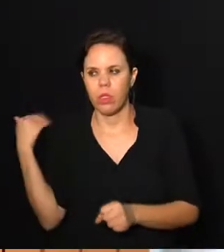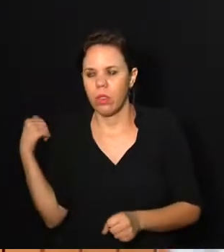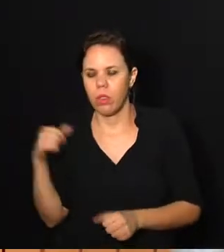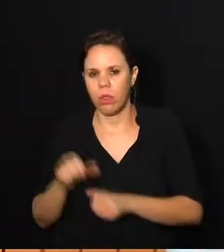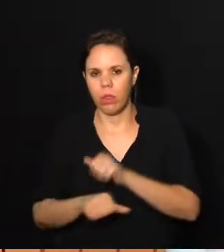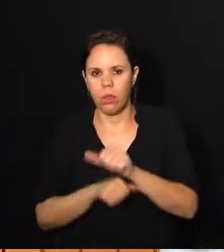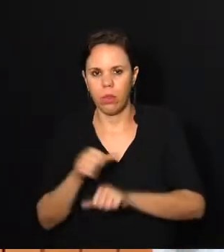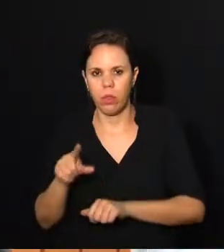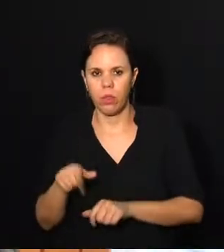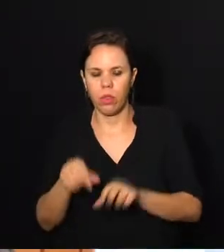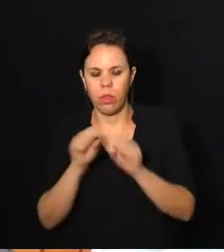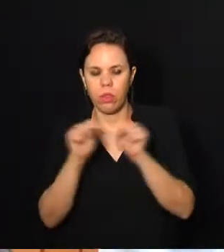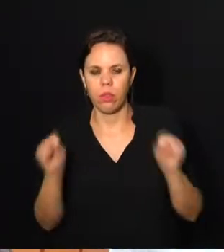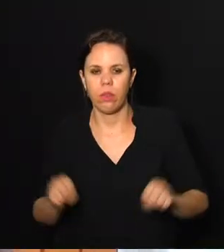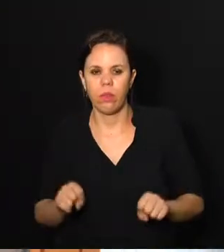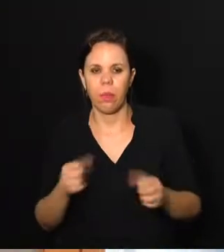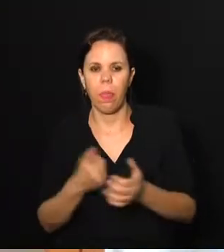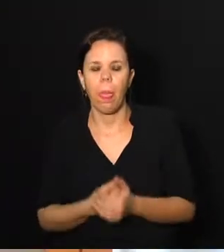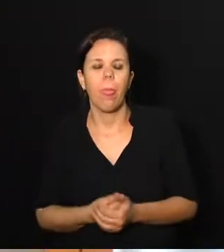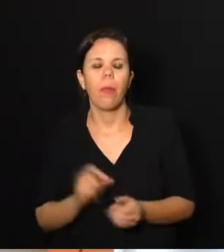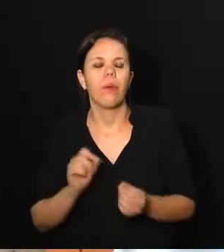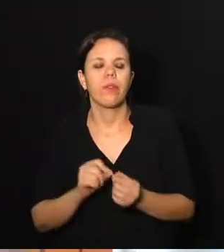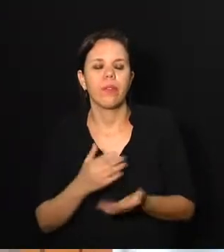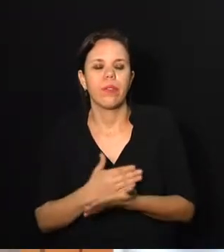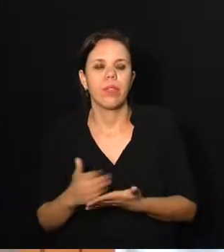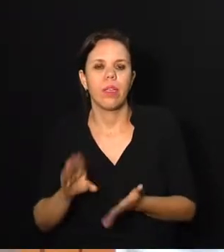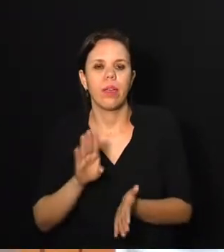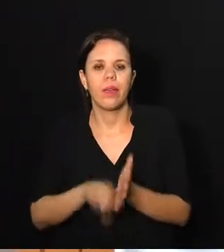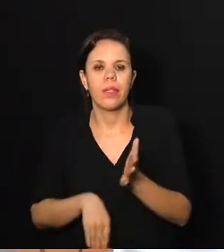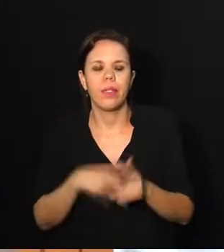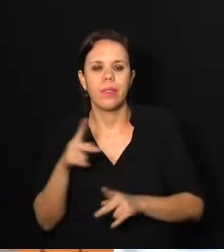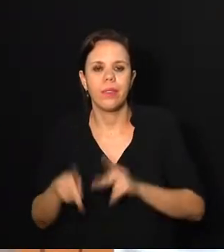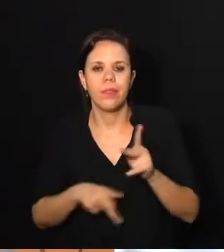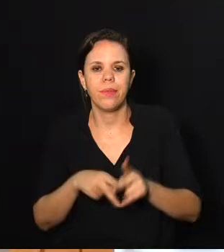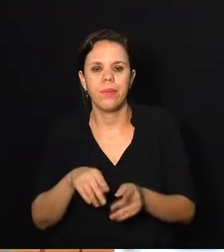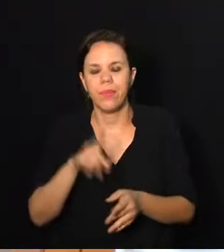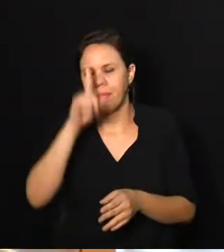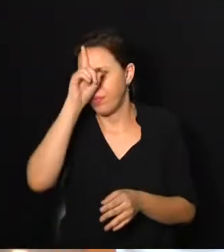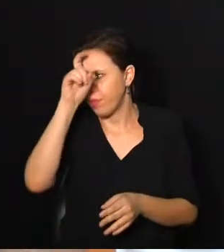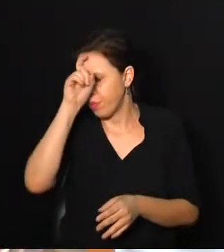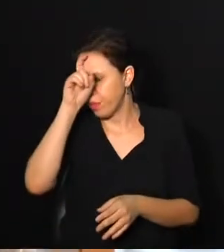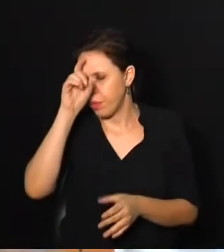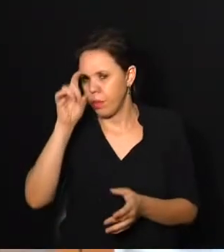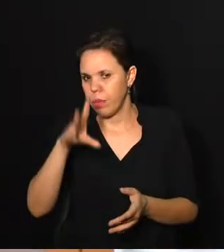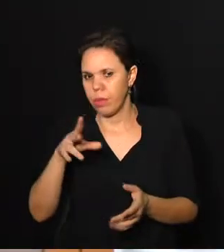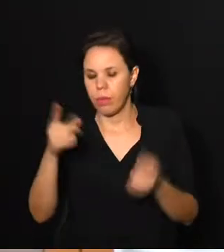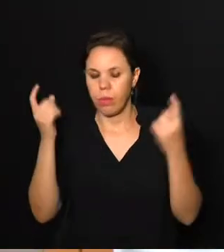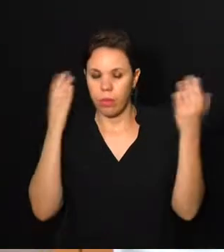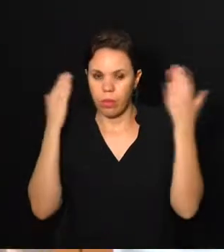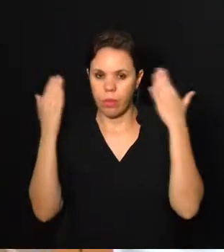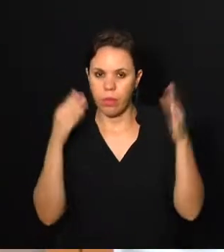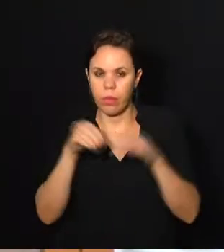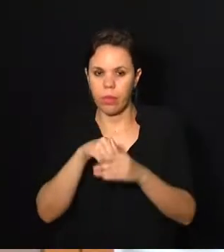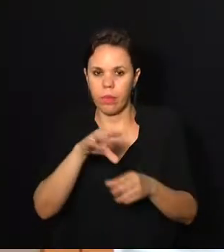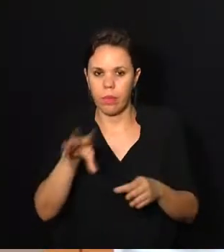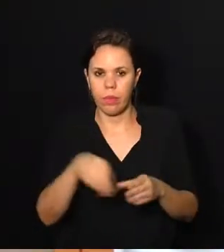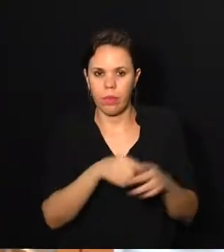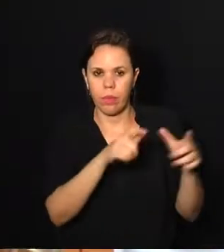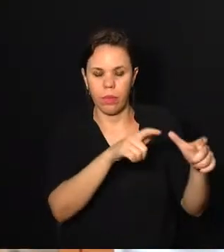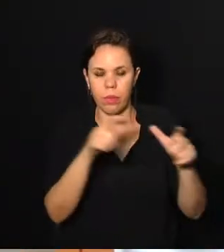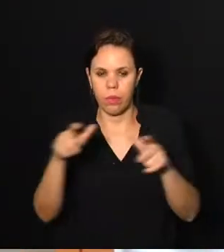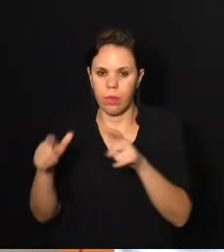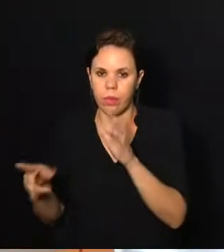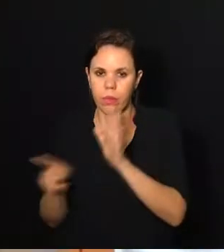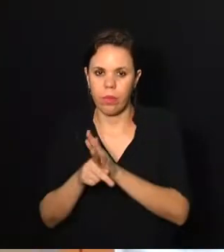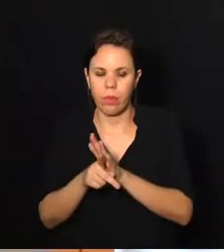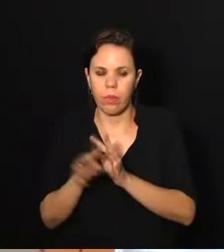mudou esse sistema. O que ela começou a fazer? Ela tirou as pessoas dos hospitais psiquiátricos e começou a colocar as pessoas em casas